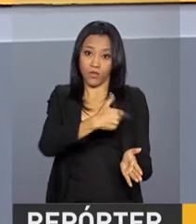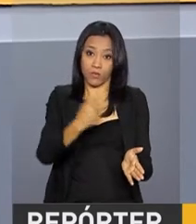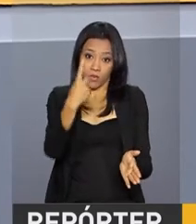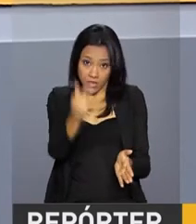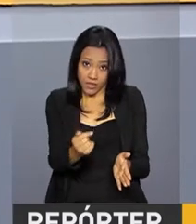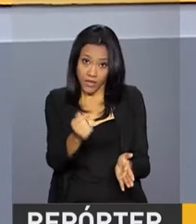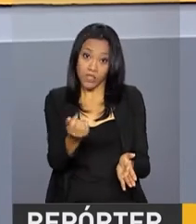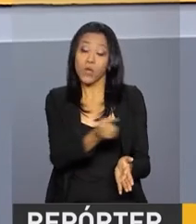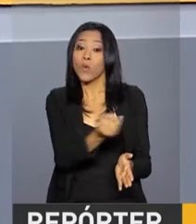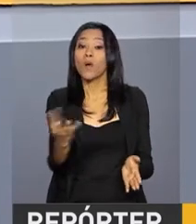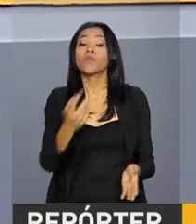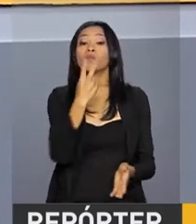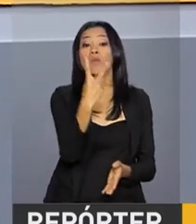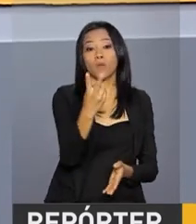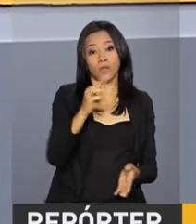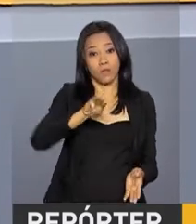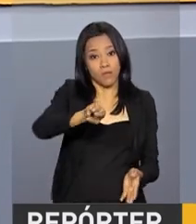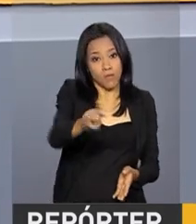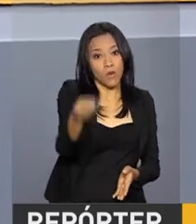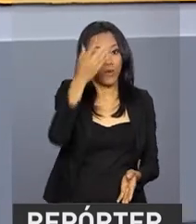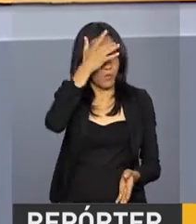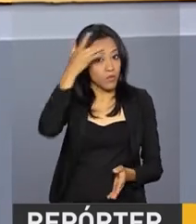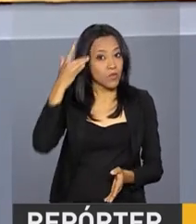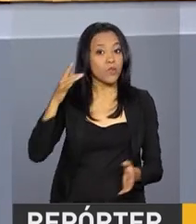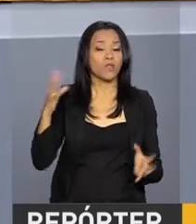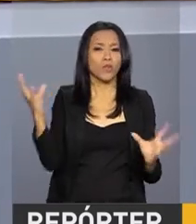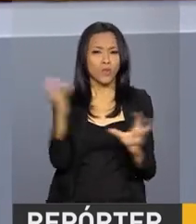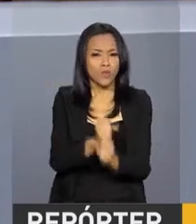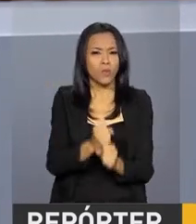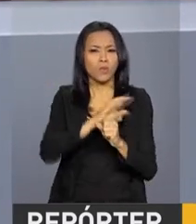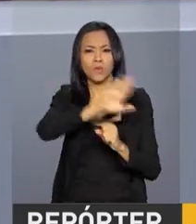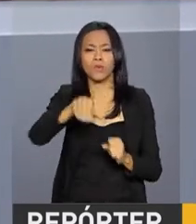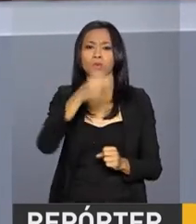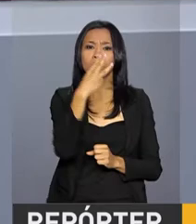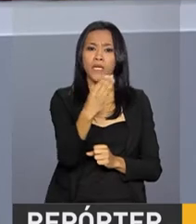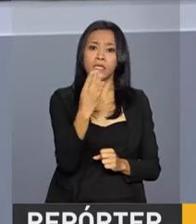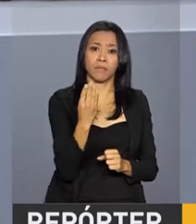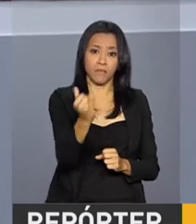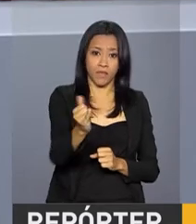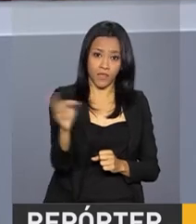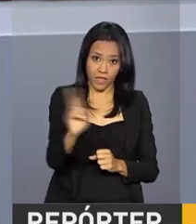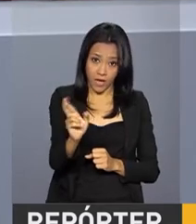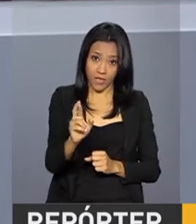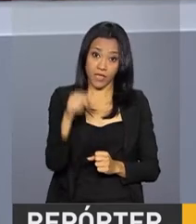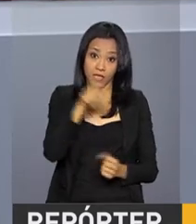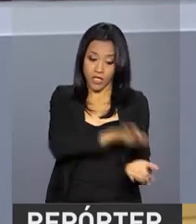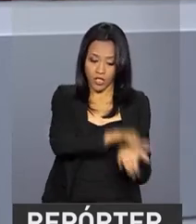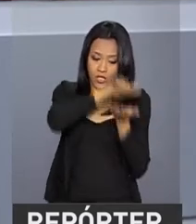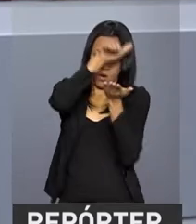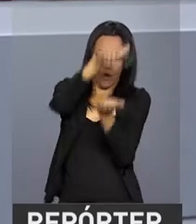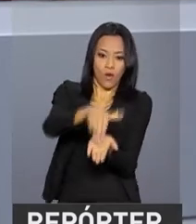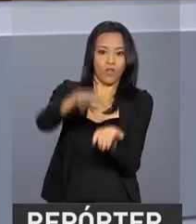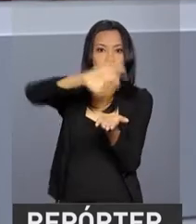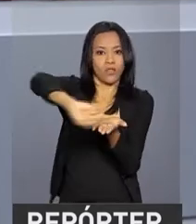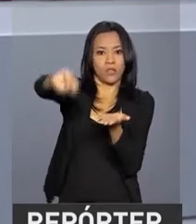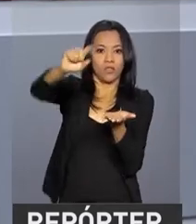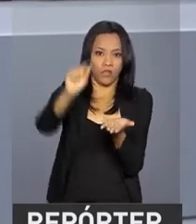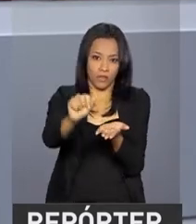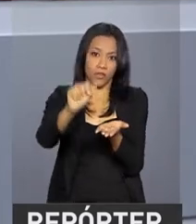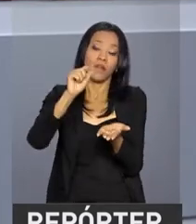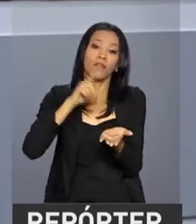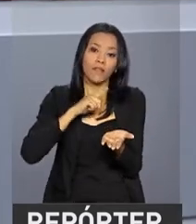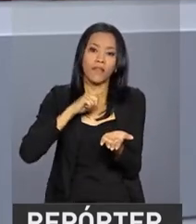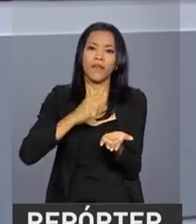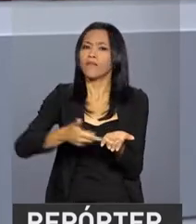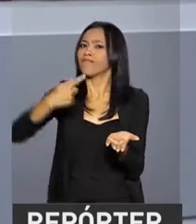contempla mais de 2 milhões de contribuintes, totalizando cerca de 3 bilhões de reais. O lote inclui também restituições residuais